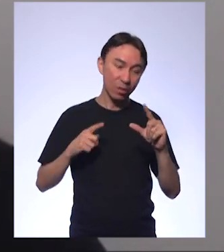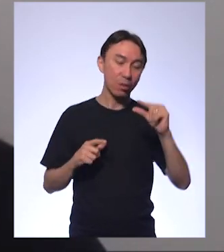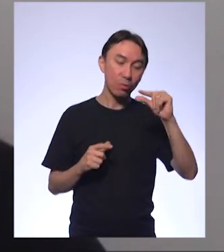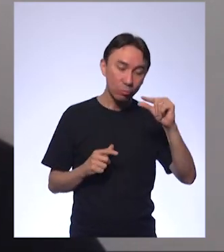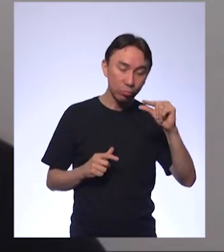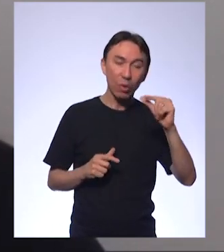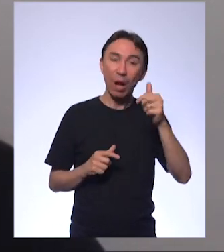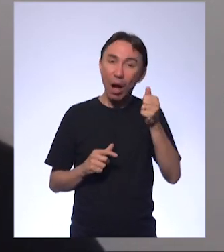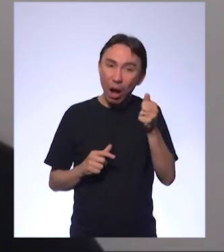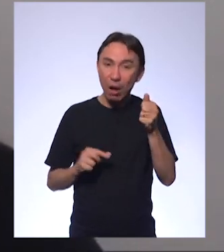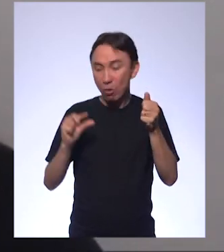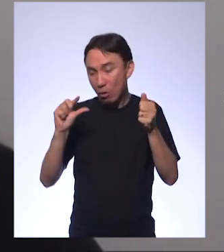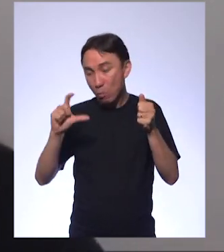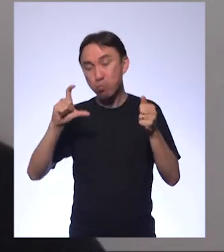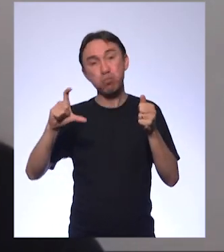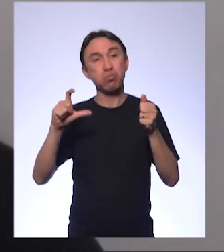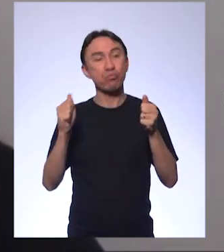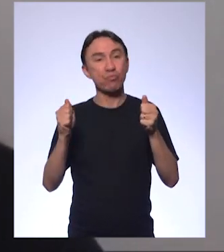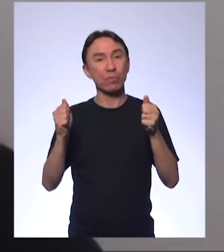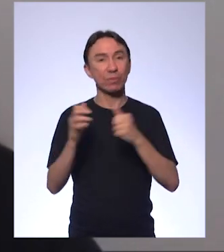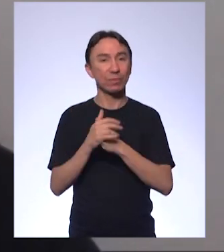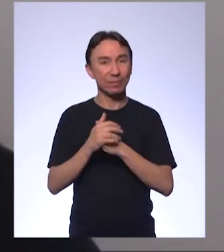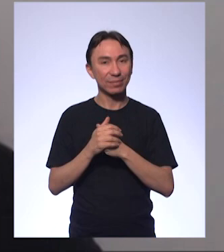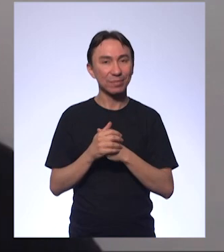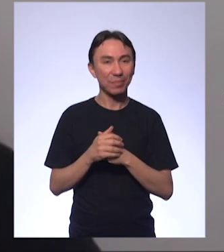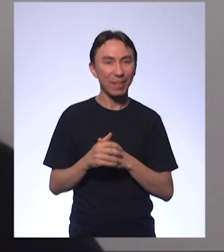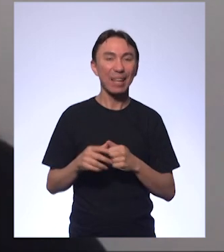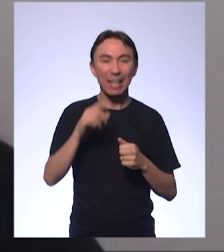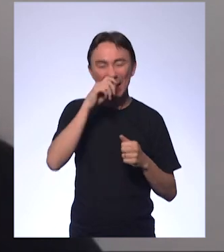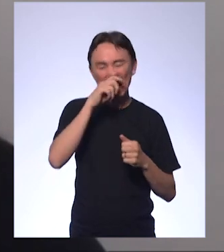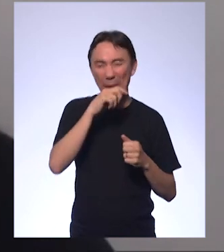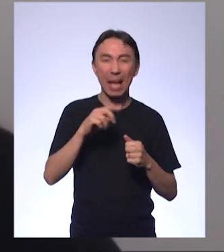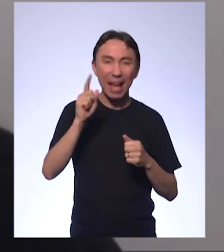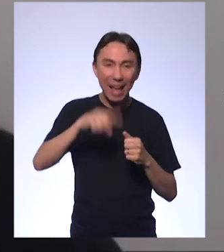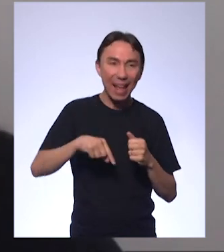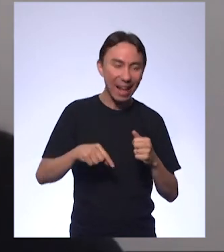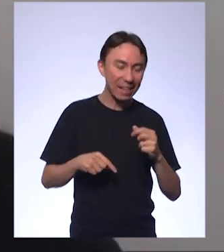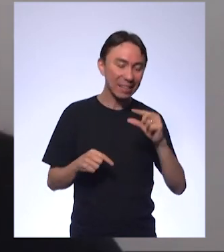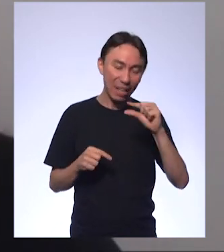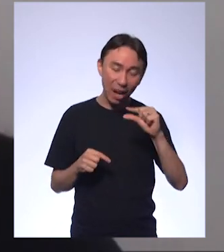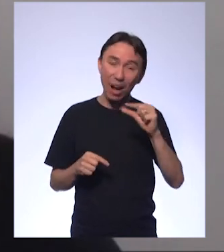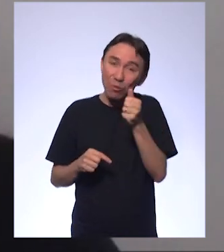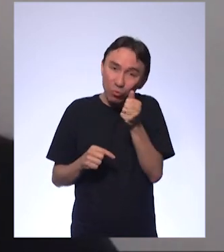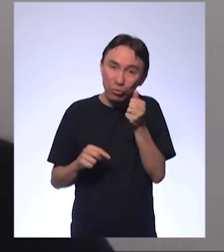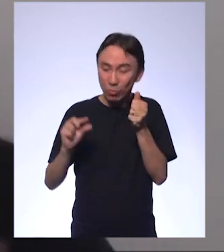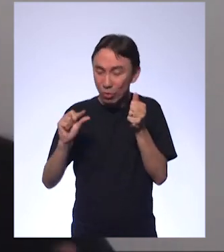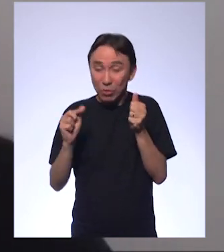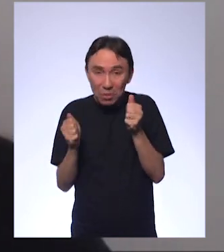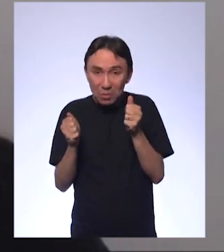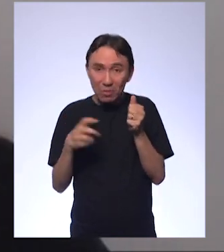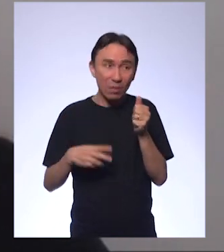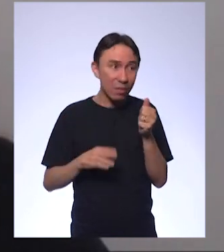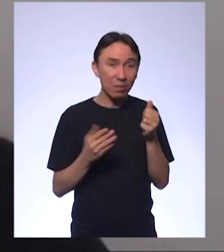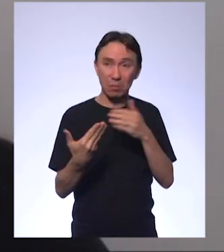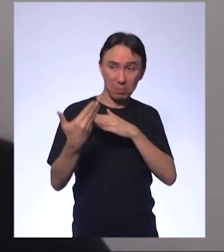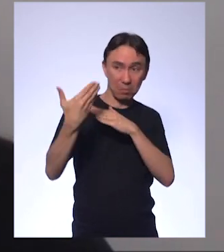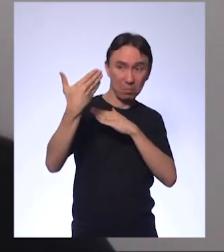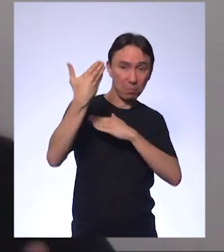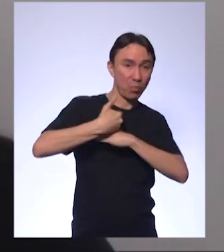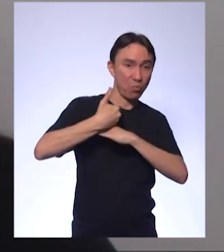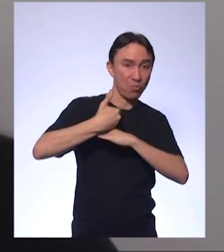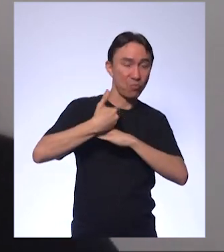azinho, azinho, né? Então ele está manifestando a característica que é recessiva em relação àquele caráter,